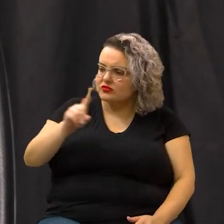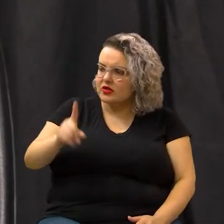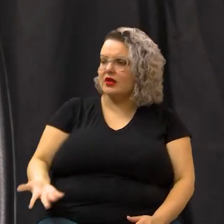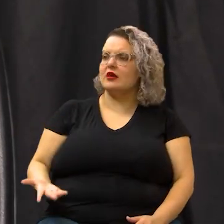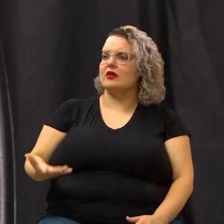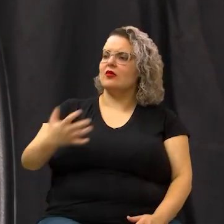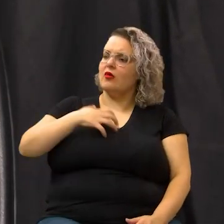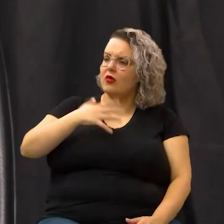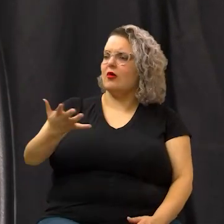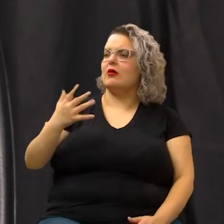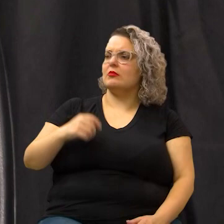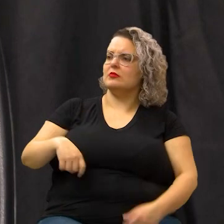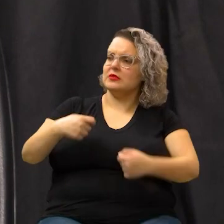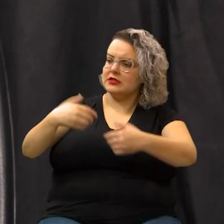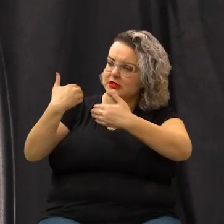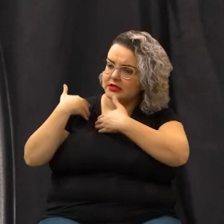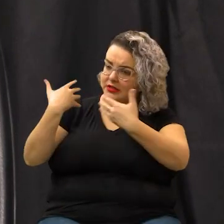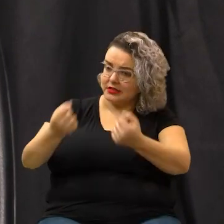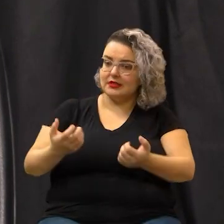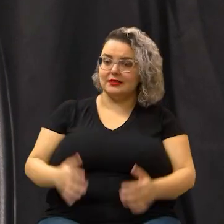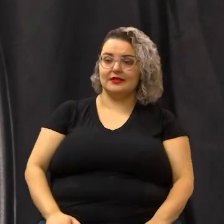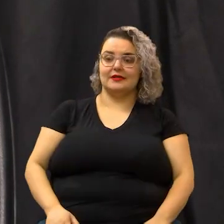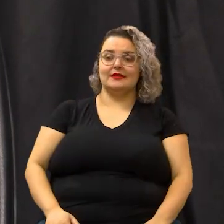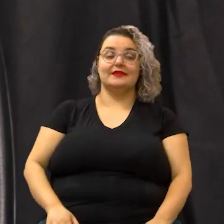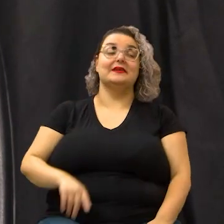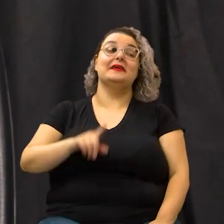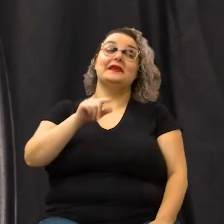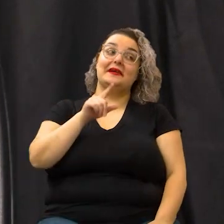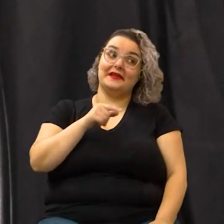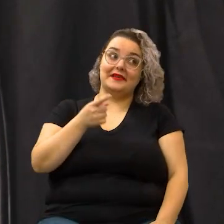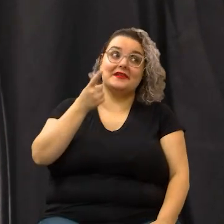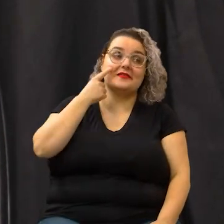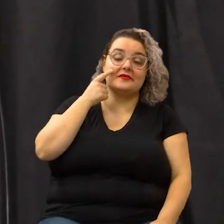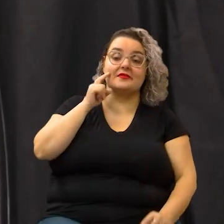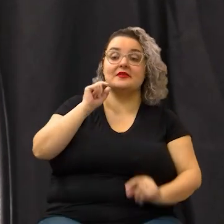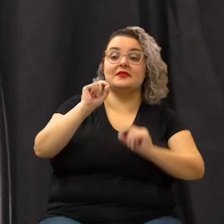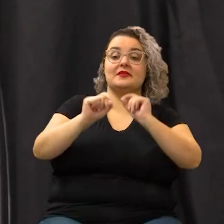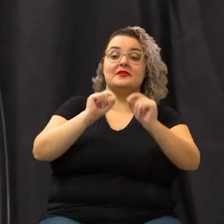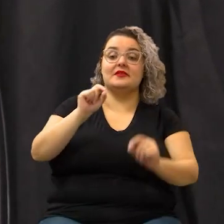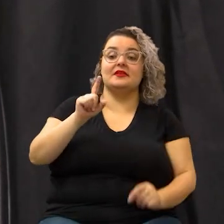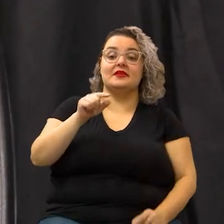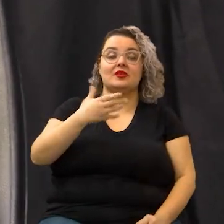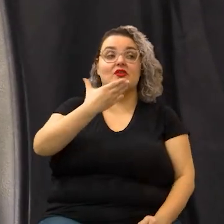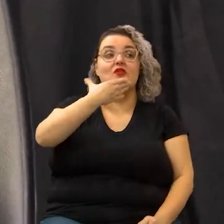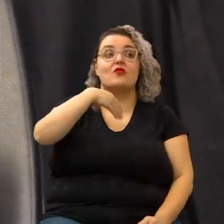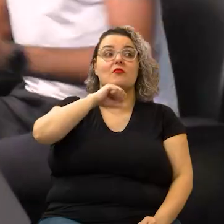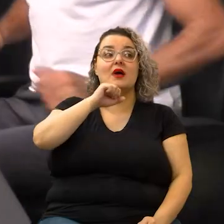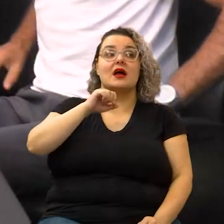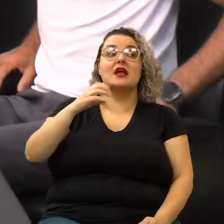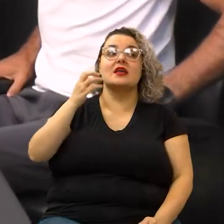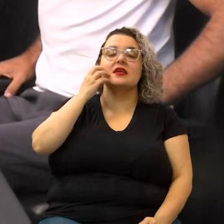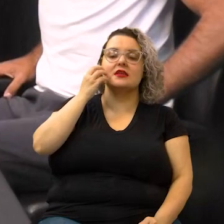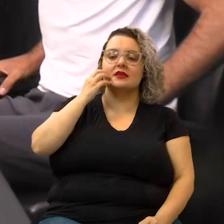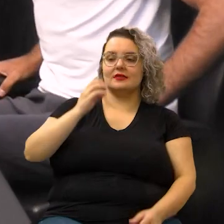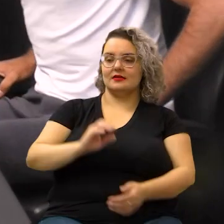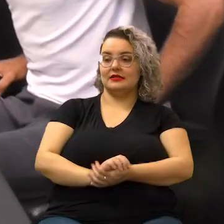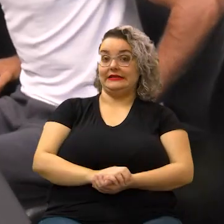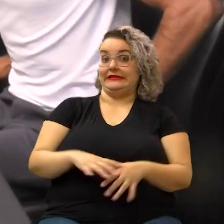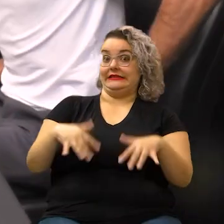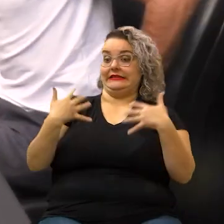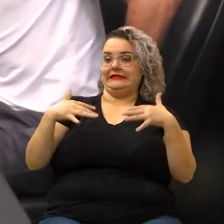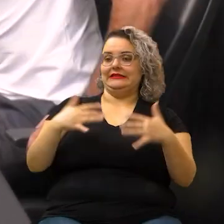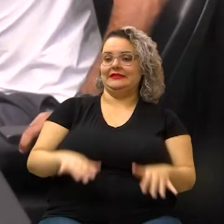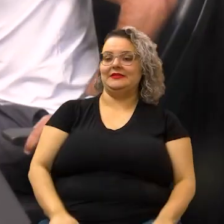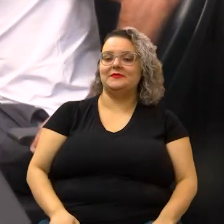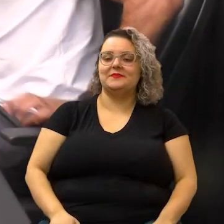sendo homem, você tem que assumir a responsabilidade. E vamos ver então quem é o pai Igor Diego.